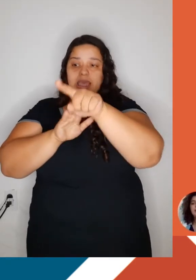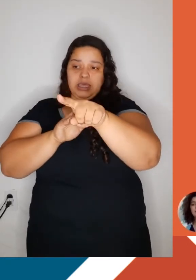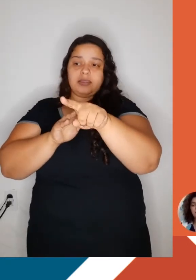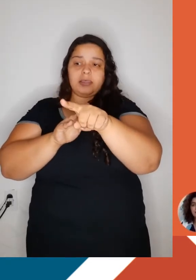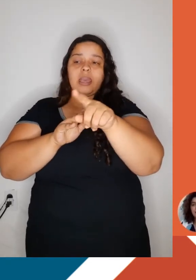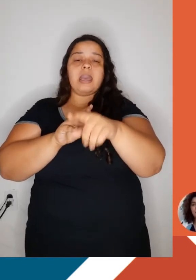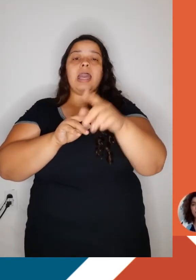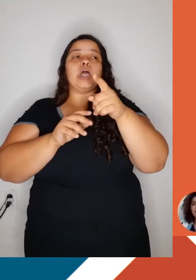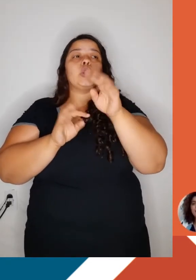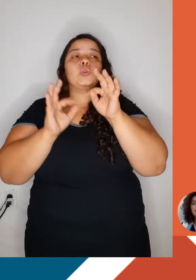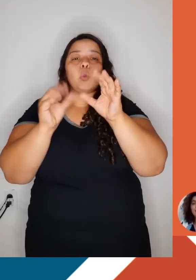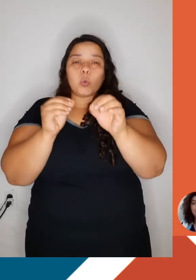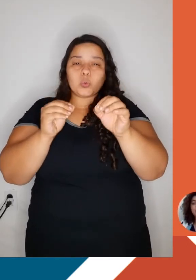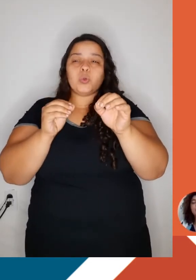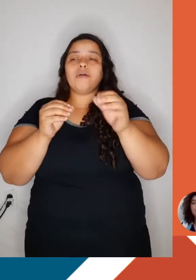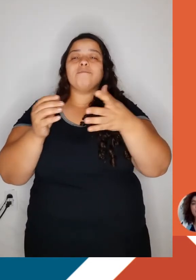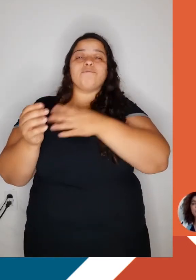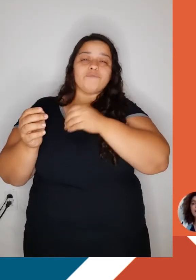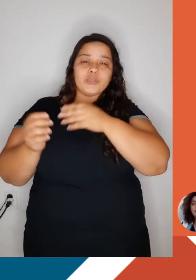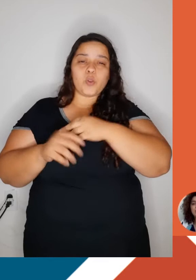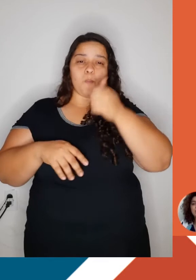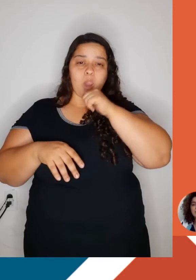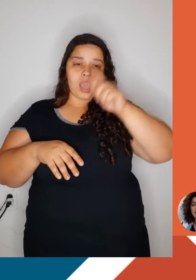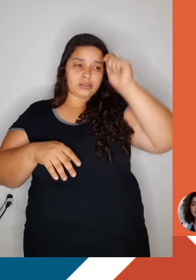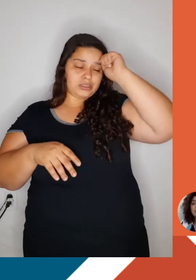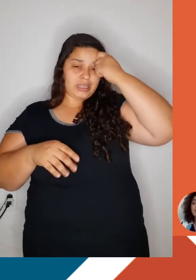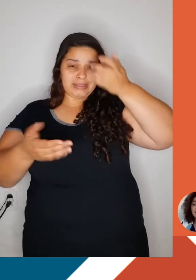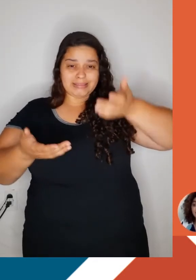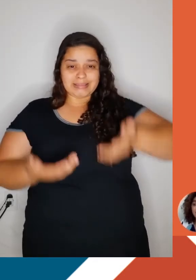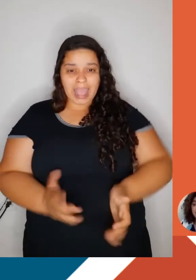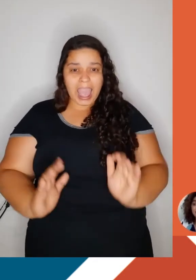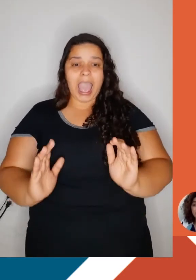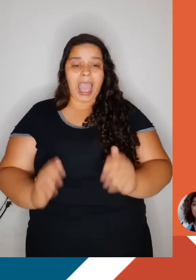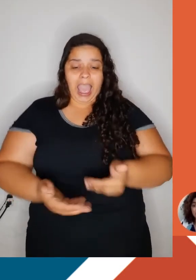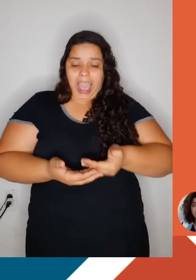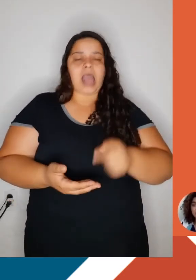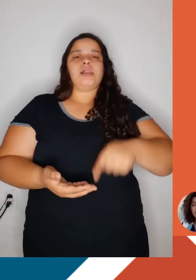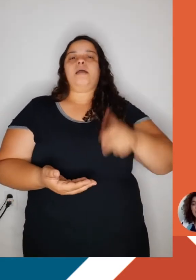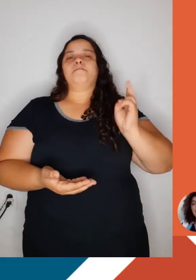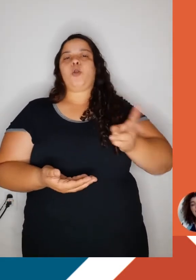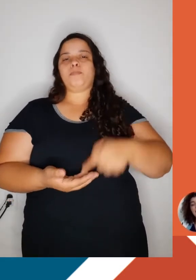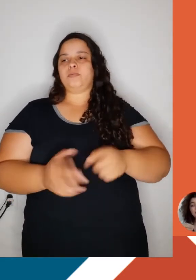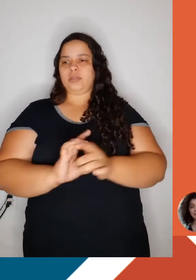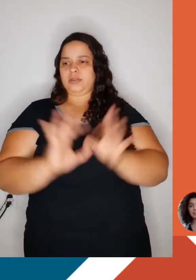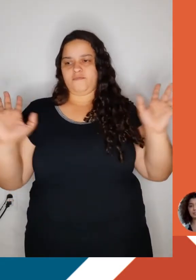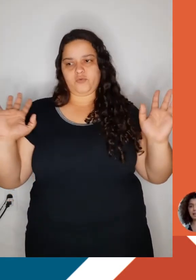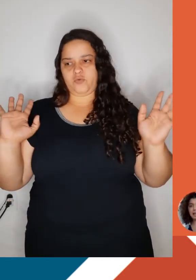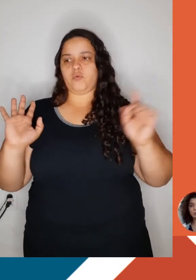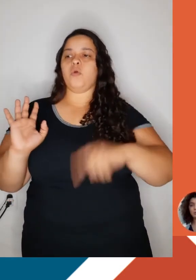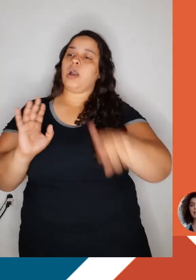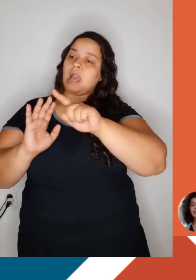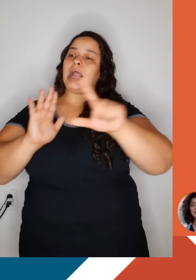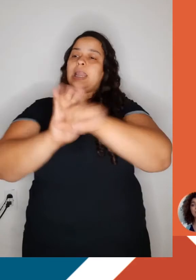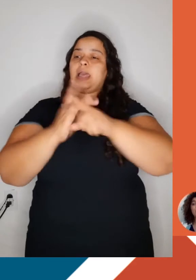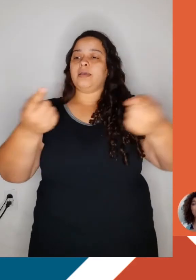ventre livre, por exemplo, tornava livre todos os filhos de mulheres escravizadas nascidos a partir de então. A lei dos